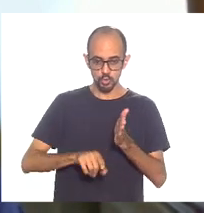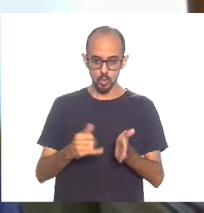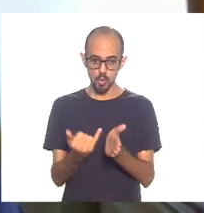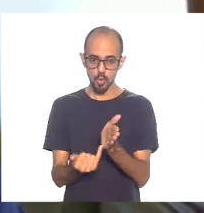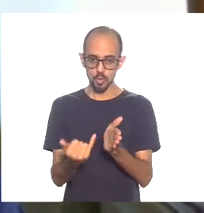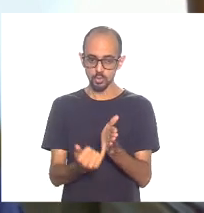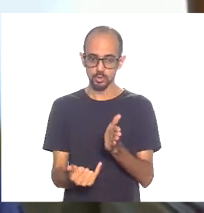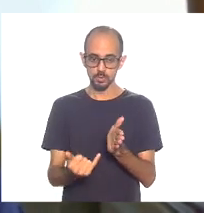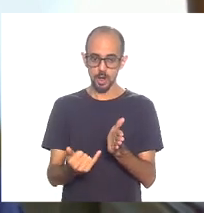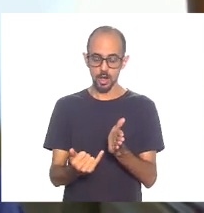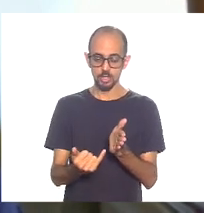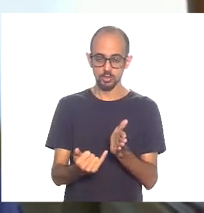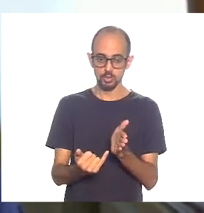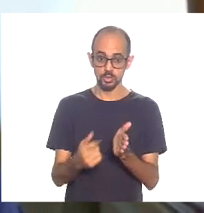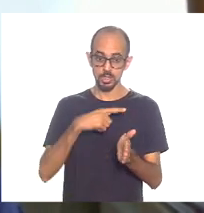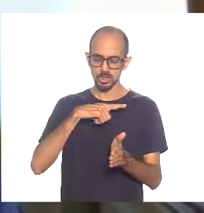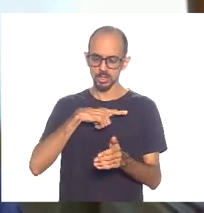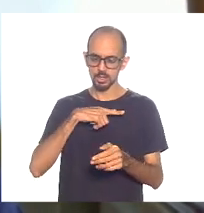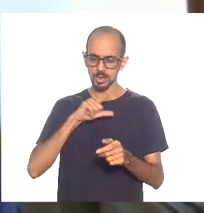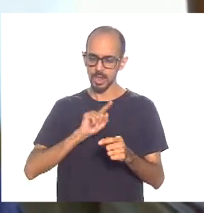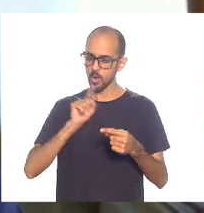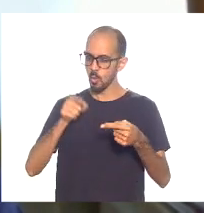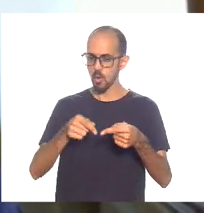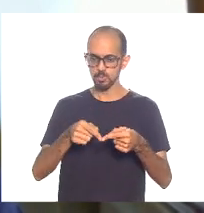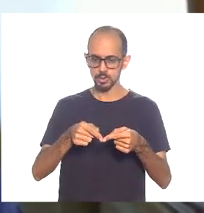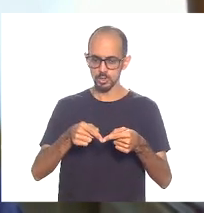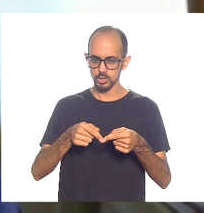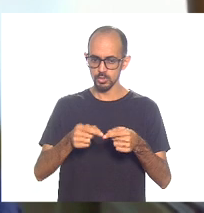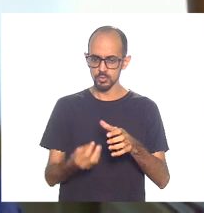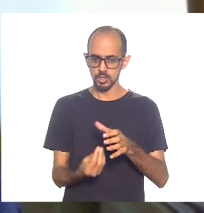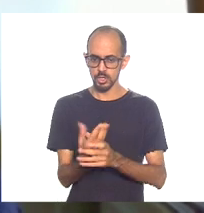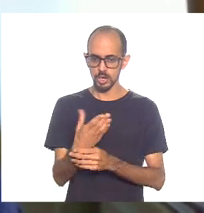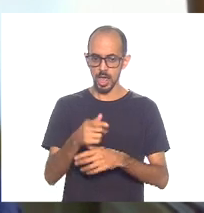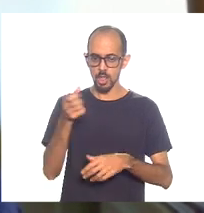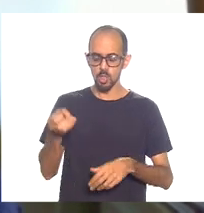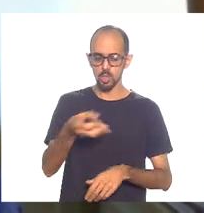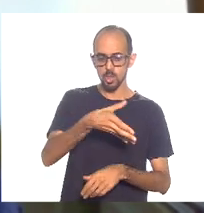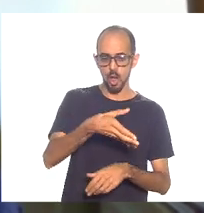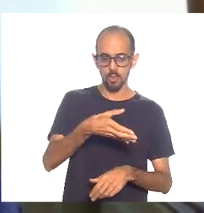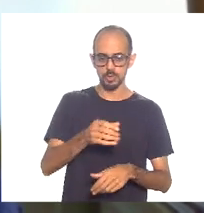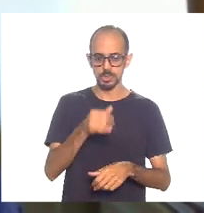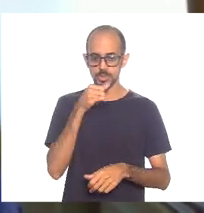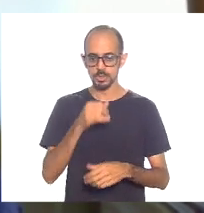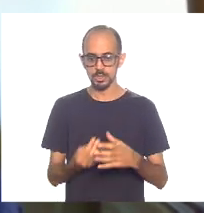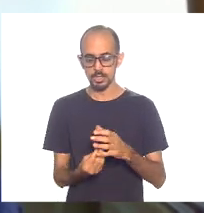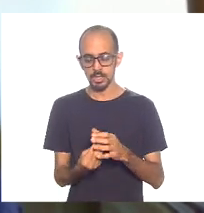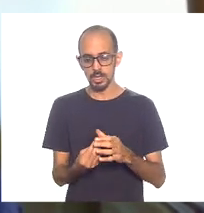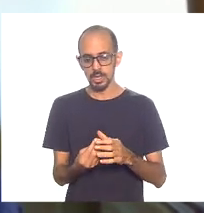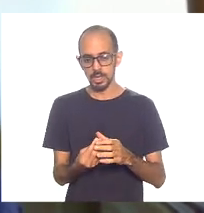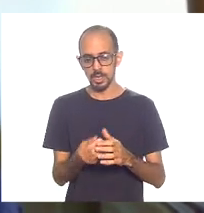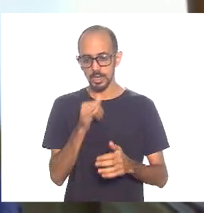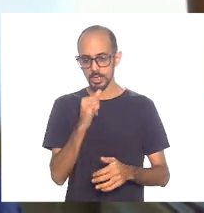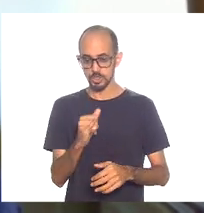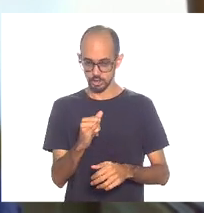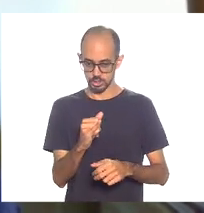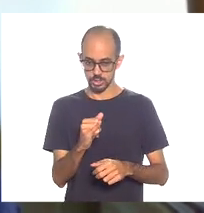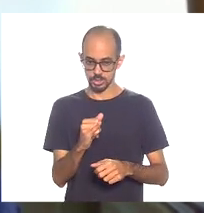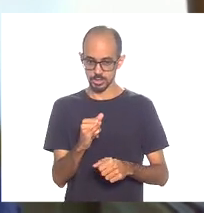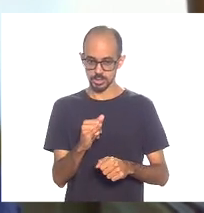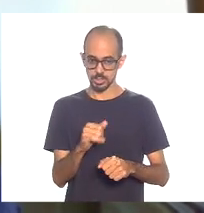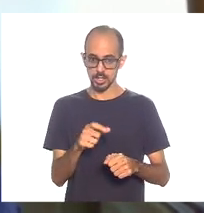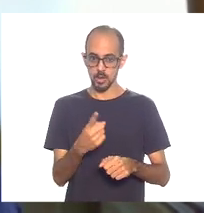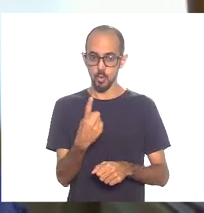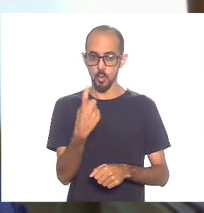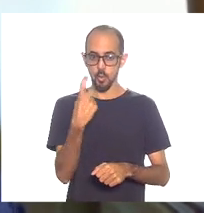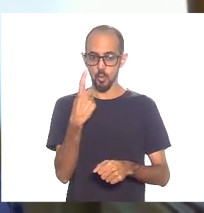visa implementar novos projetos de usina de geração de energia elétrica, derivados única e exclusivamente dos leilões